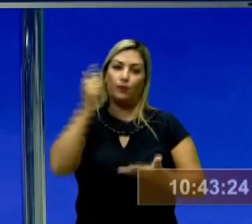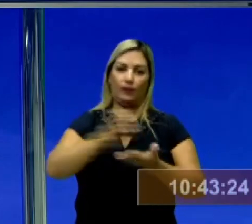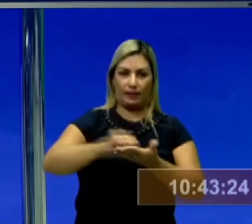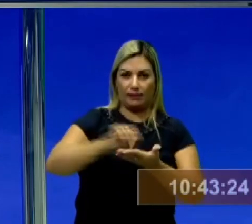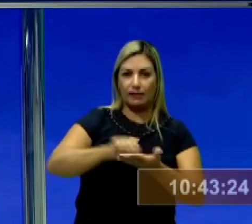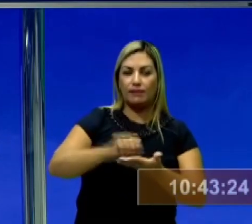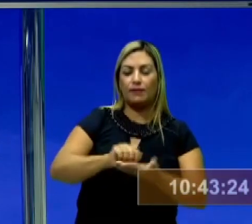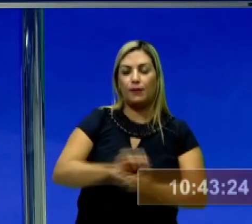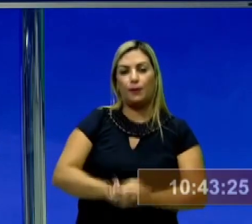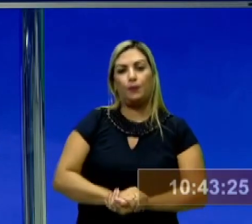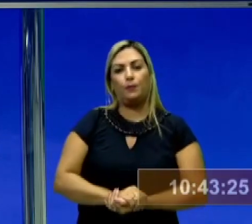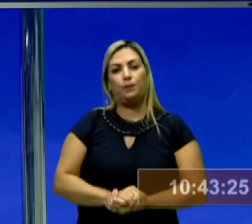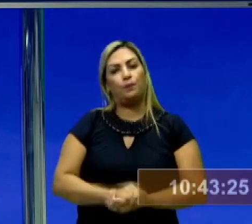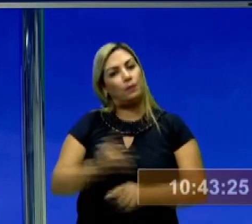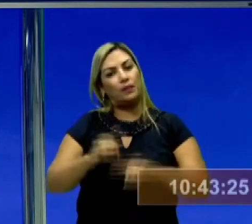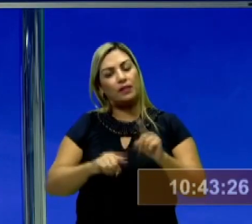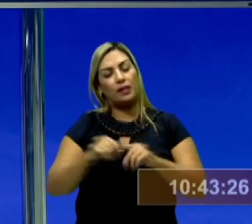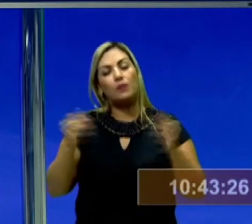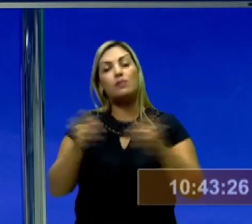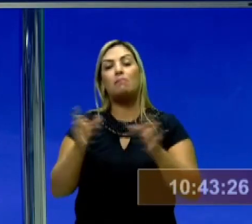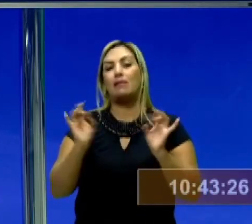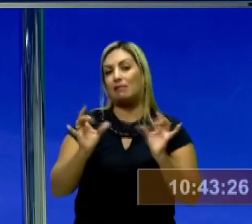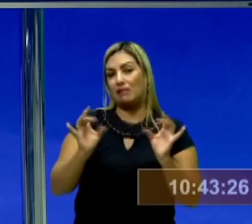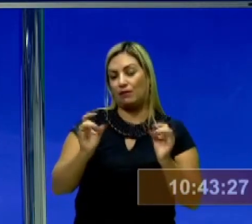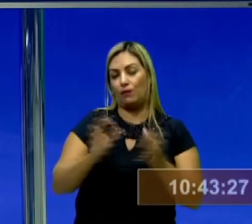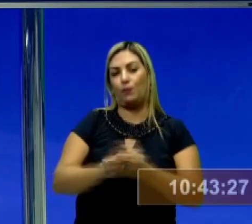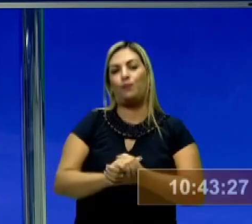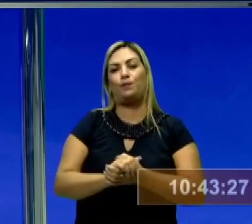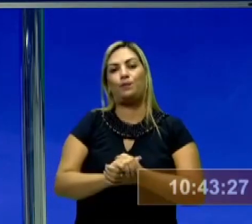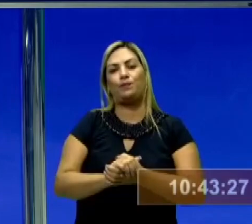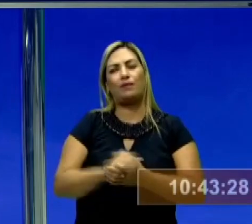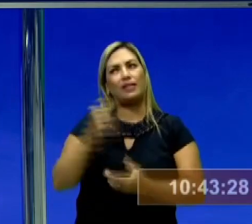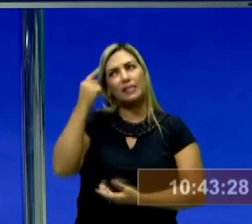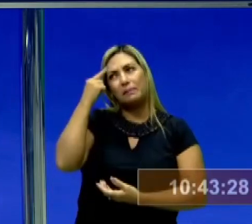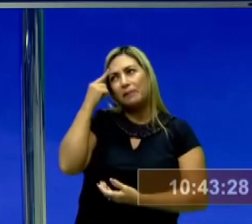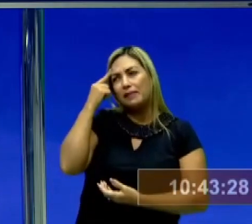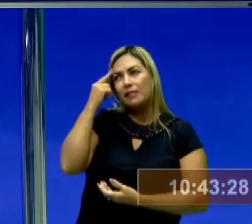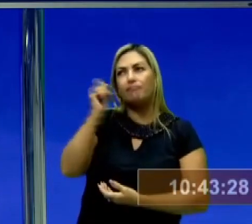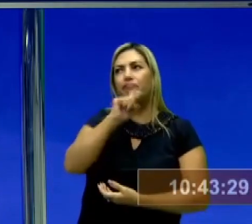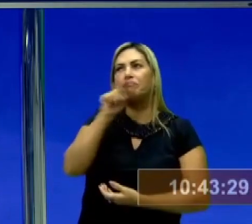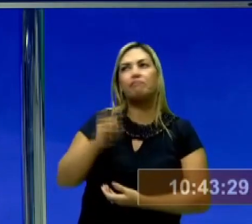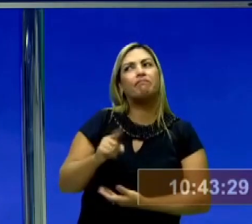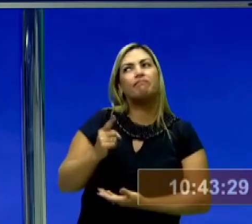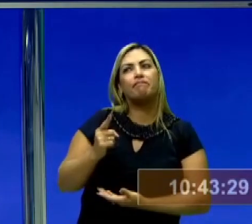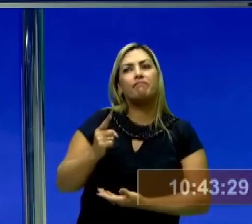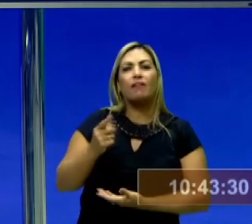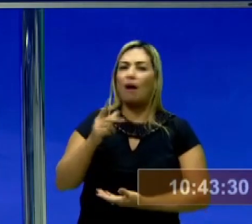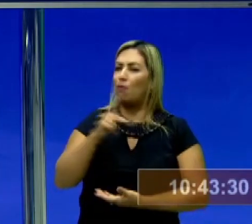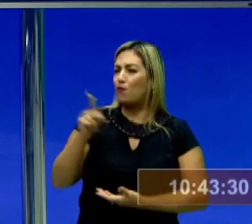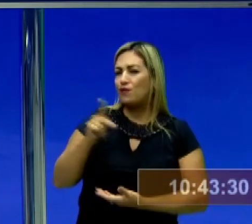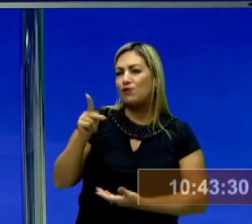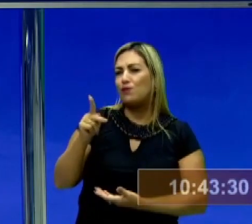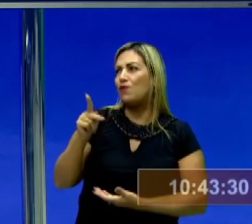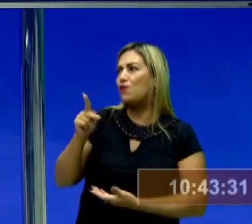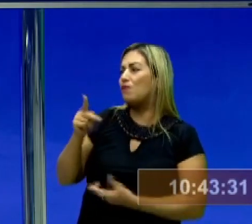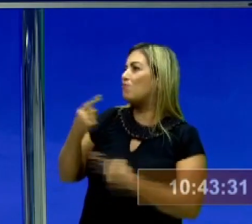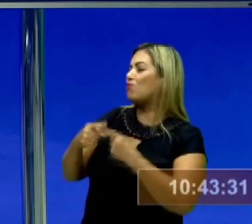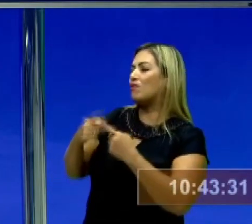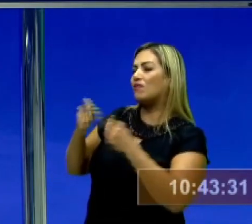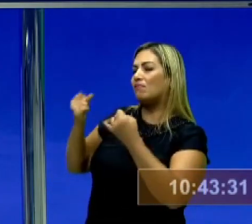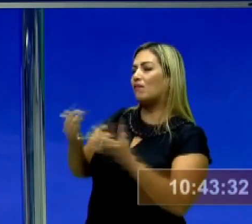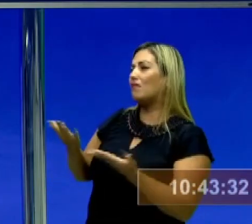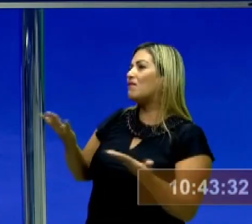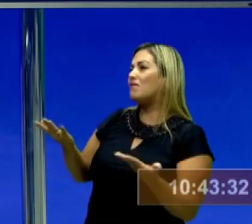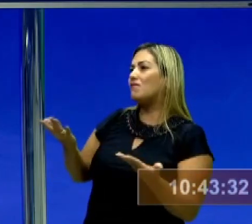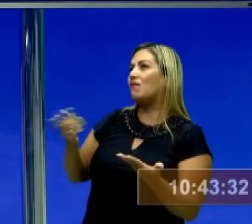material que foi veiculado. Aí você fala, você pergunta para mim, ah, teacher, por que você está me falando isso?